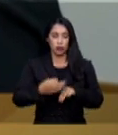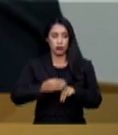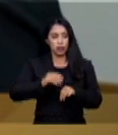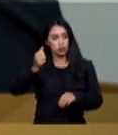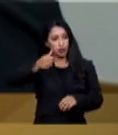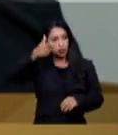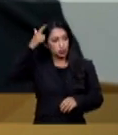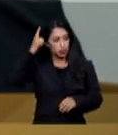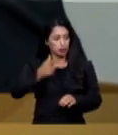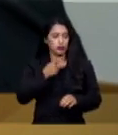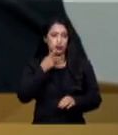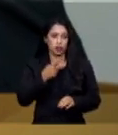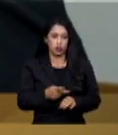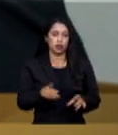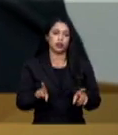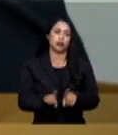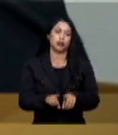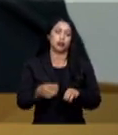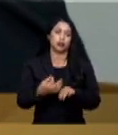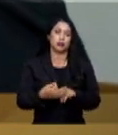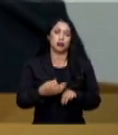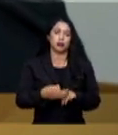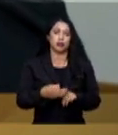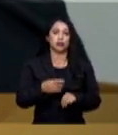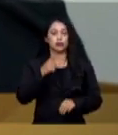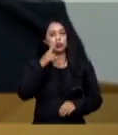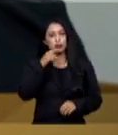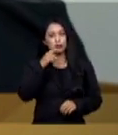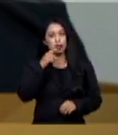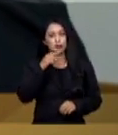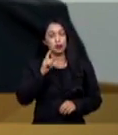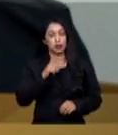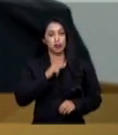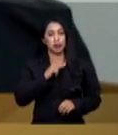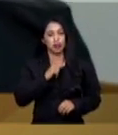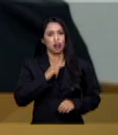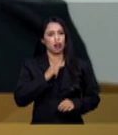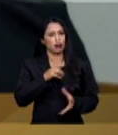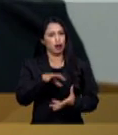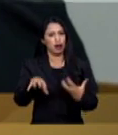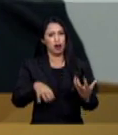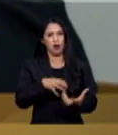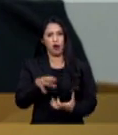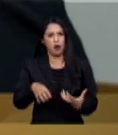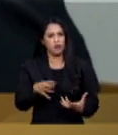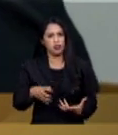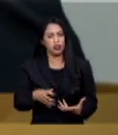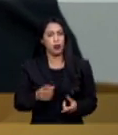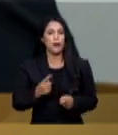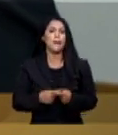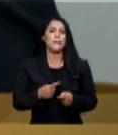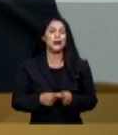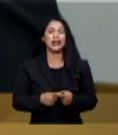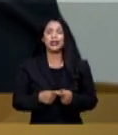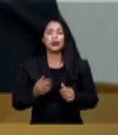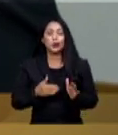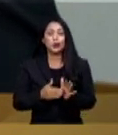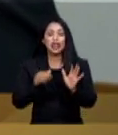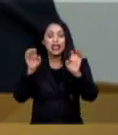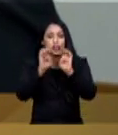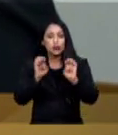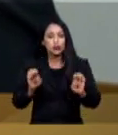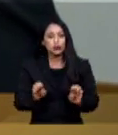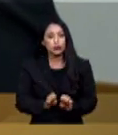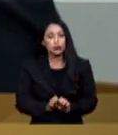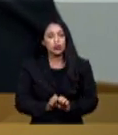frisou o ministro Gilmar Mendes, é o caso de realmente se instalar o caos. Digo isso porque é toda a estrutura do